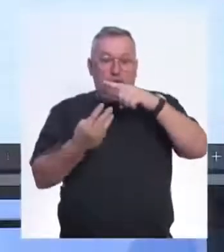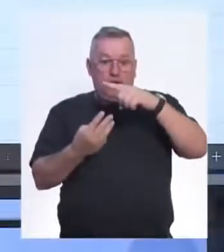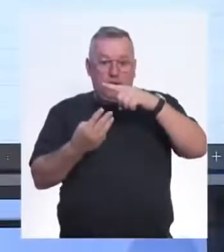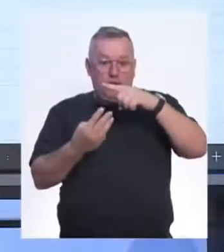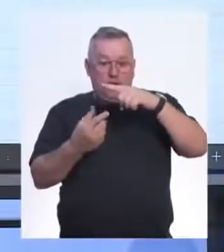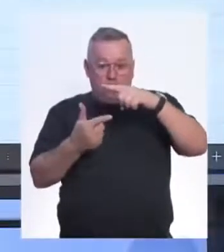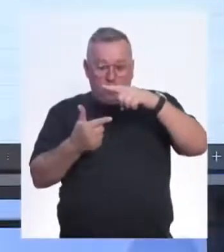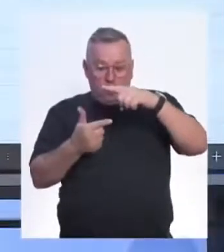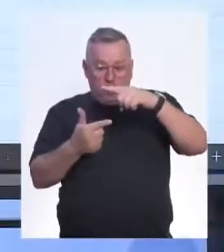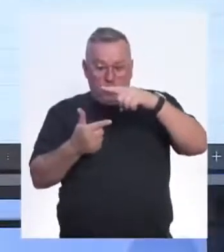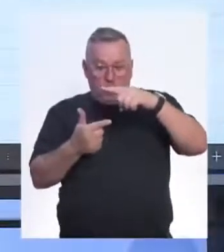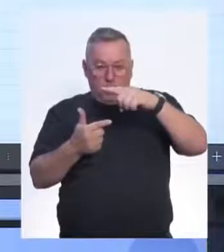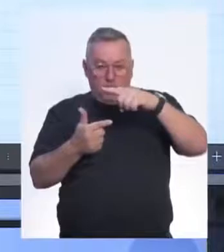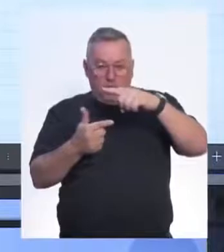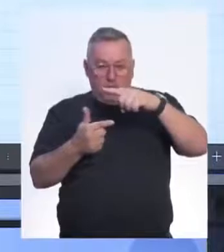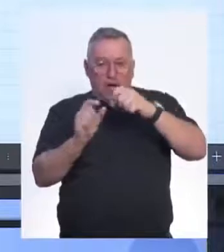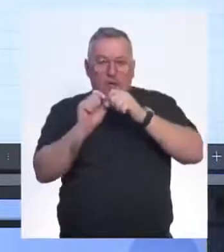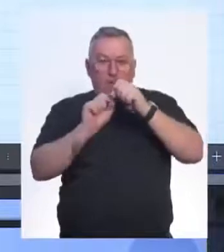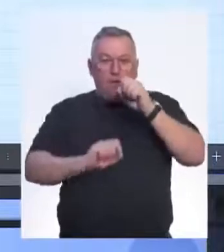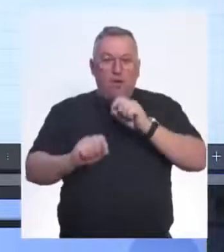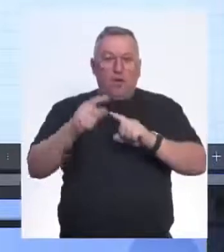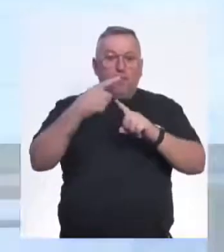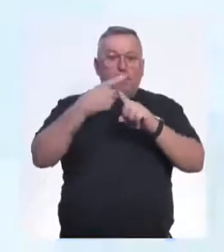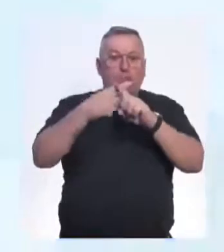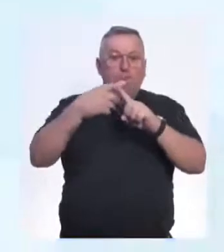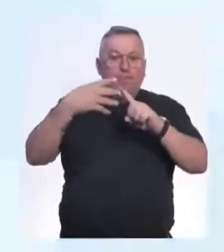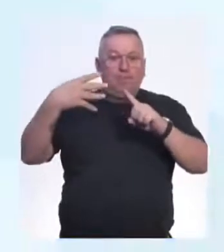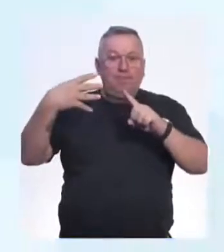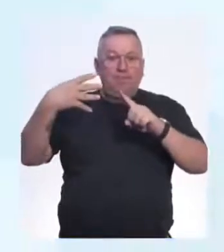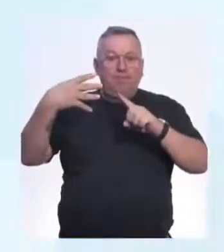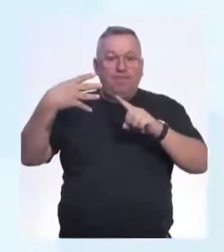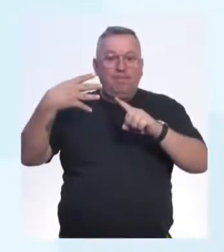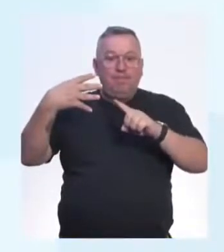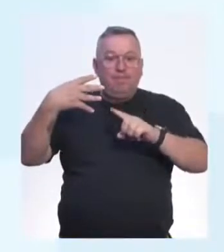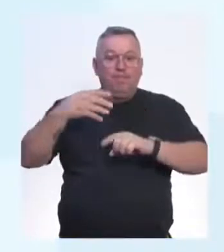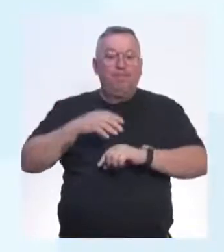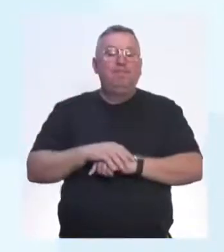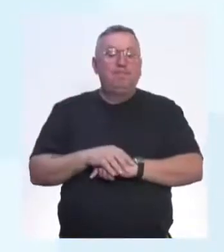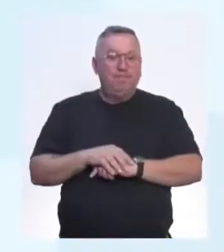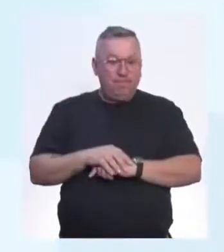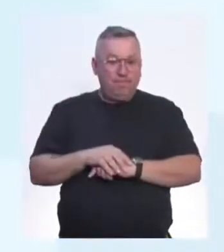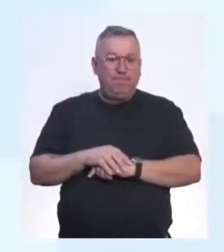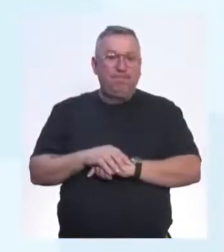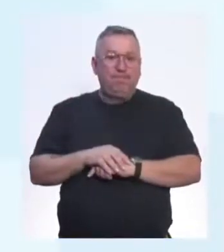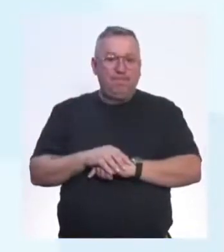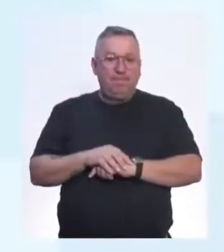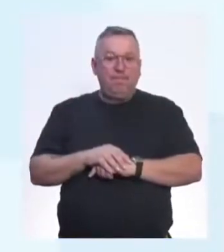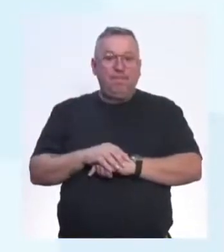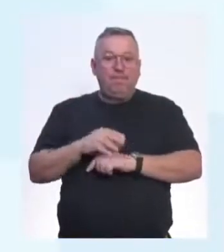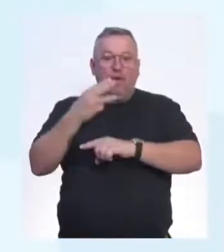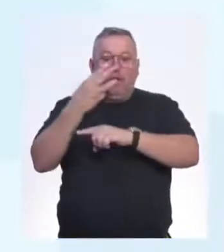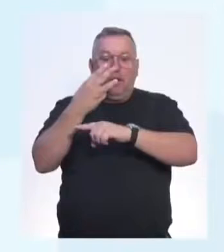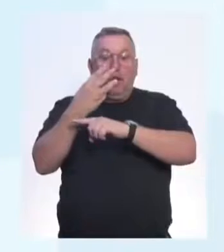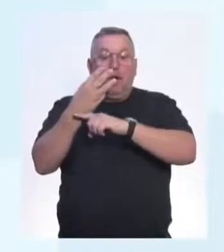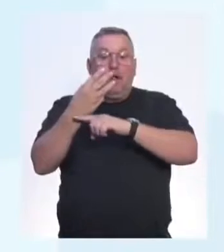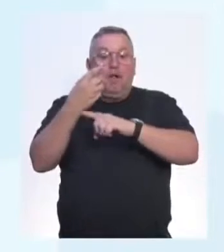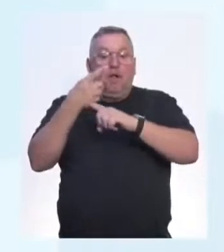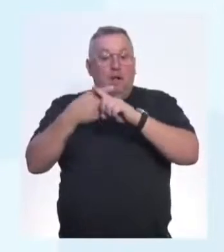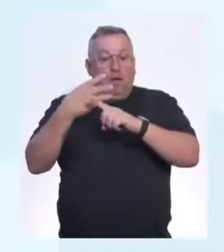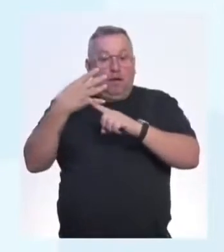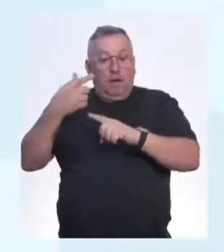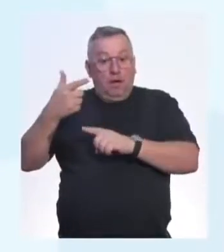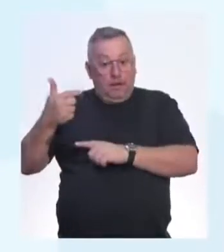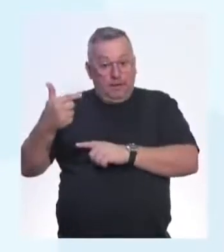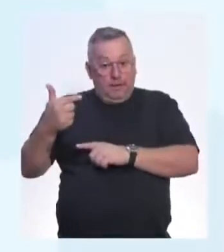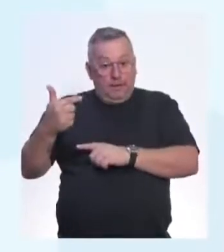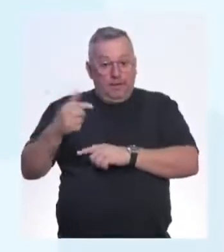denominador 12? Então, eu multipliquei por 4. Pode até deixar na tela, diretor. Então, eu multipliquei por 4. Então, eu fiz 3 vezes 4, 12.